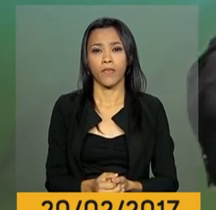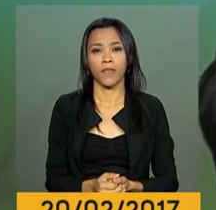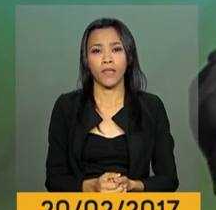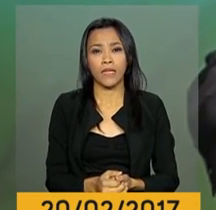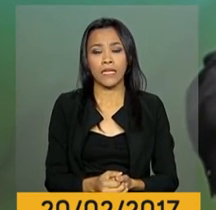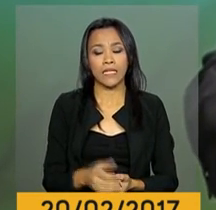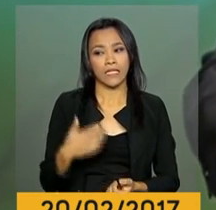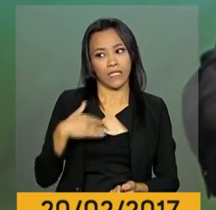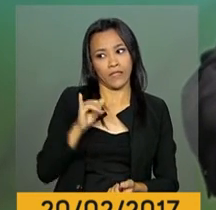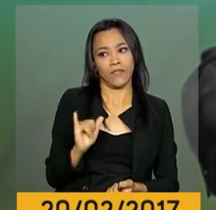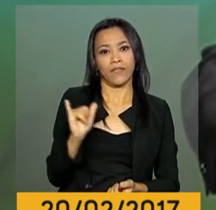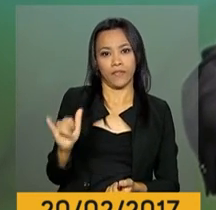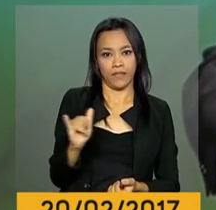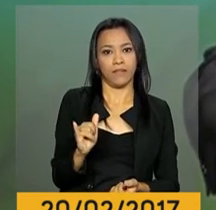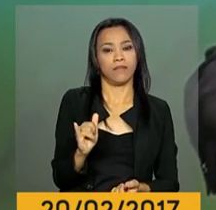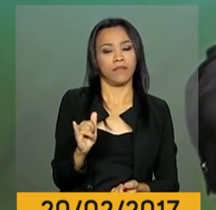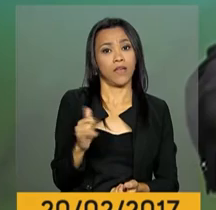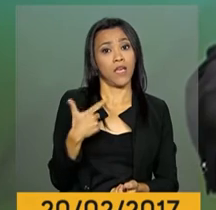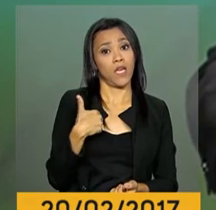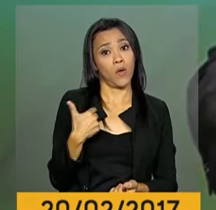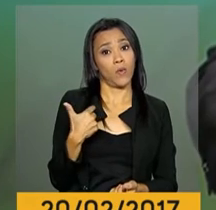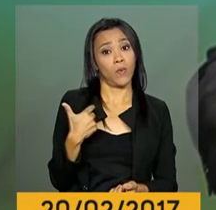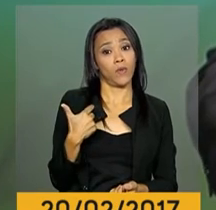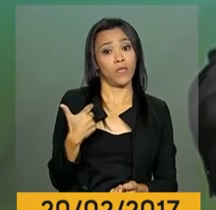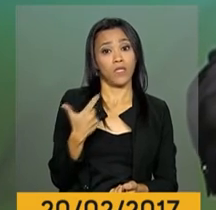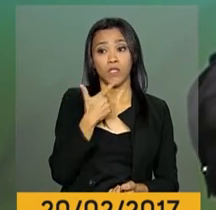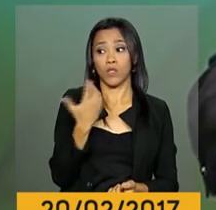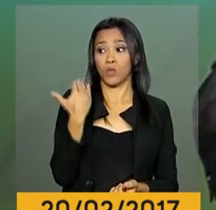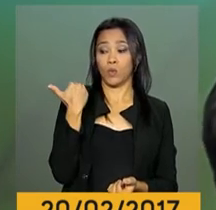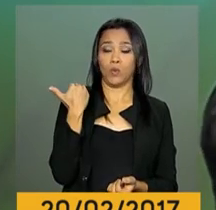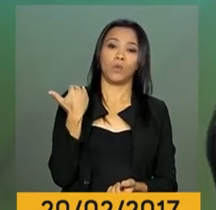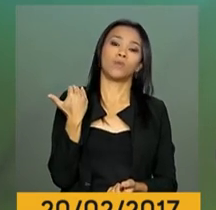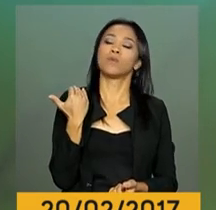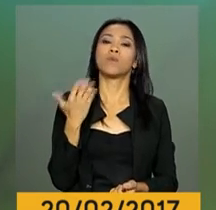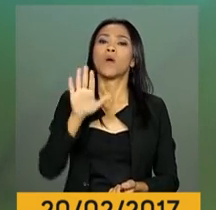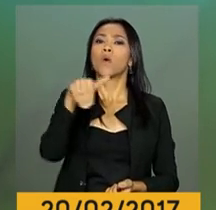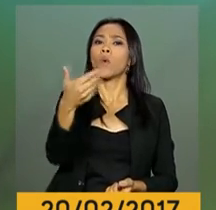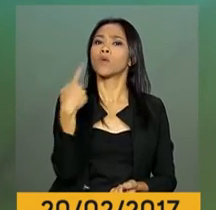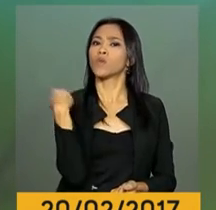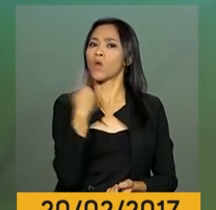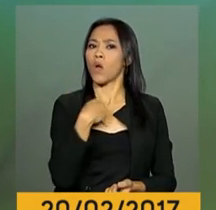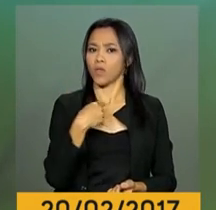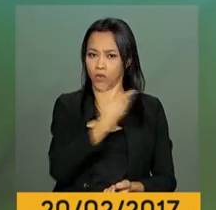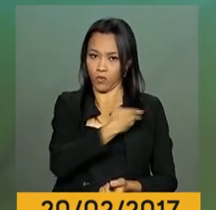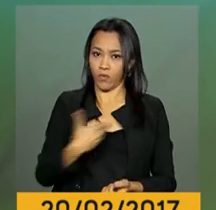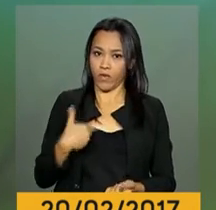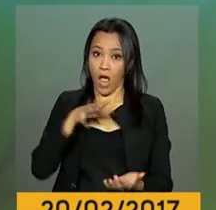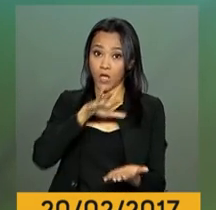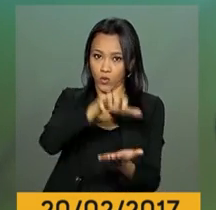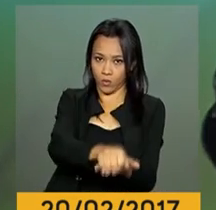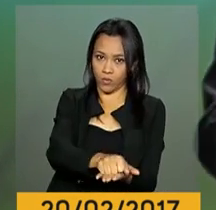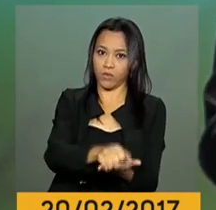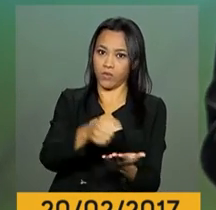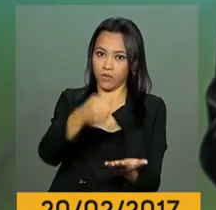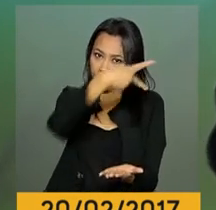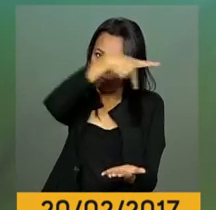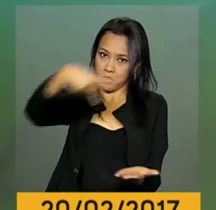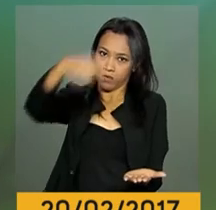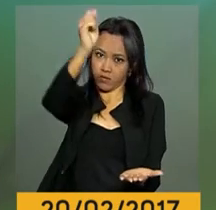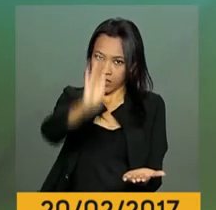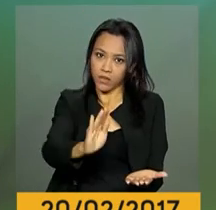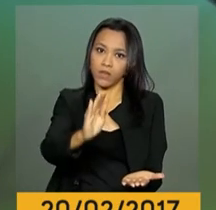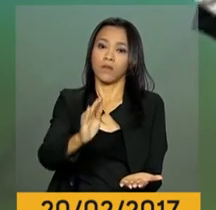Prezado Fábio Meirelles, eu devo dizer que nestes últimos tempos, interessante, quando nós assumimos o governo, a primeira ideia que você tinha é